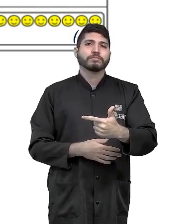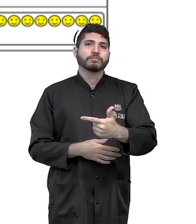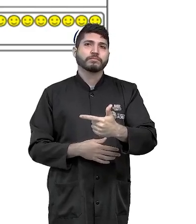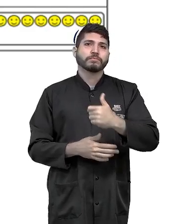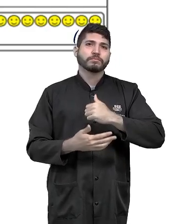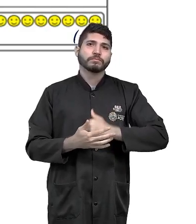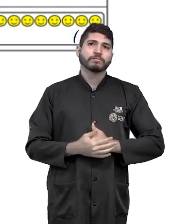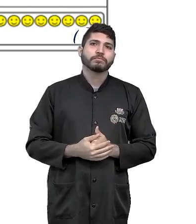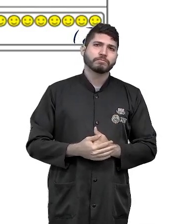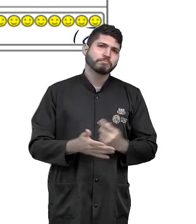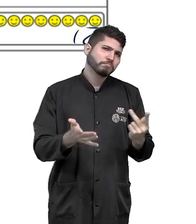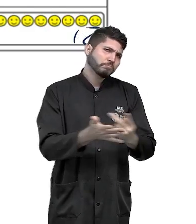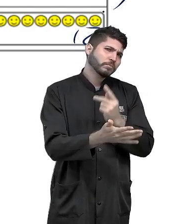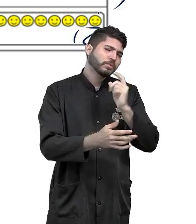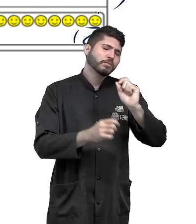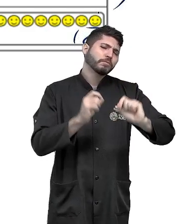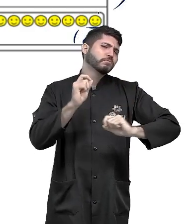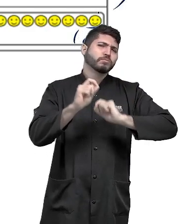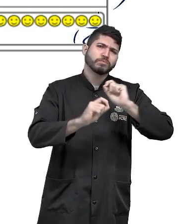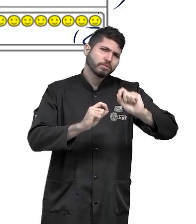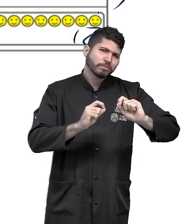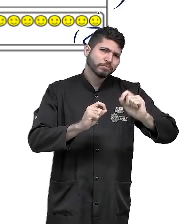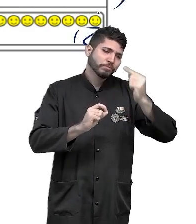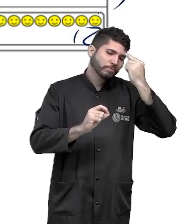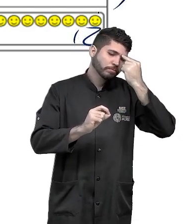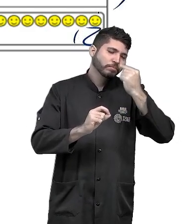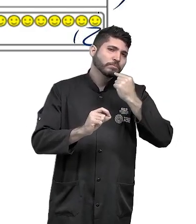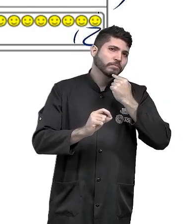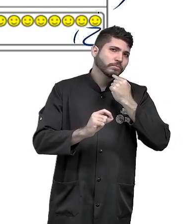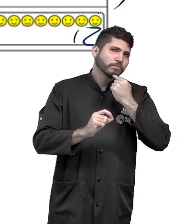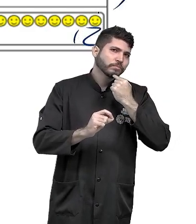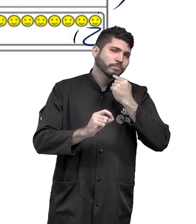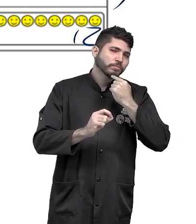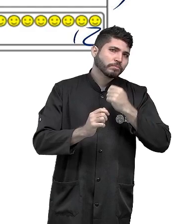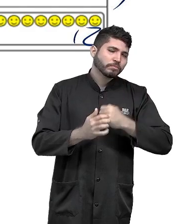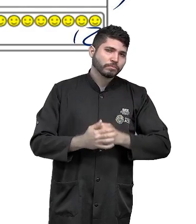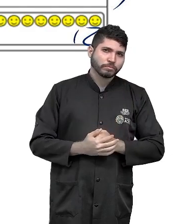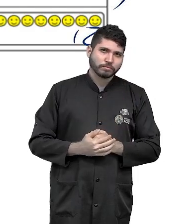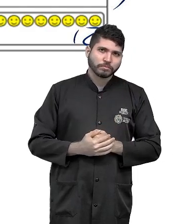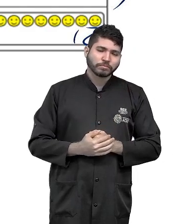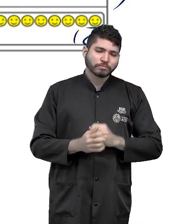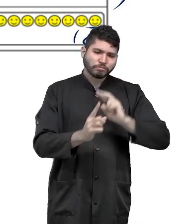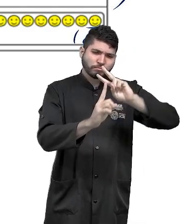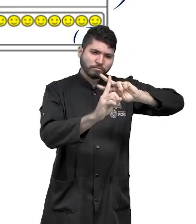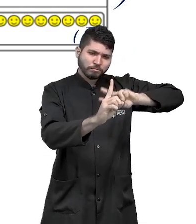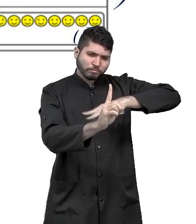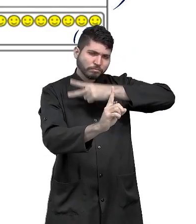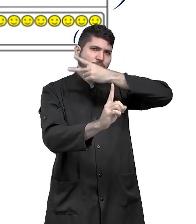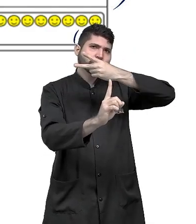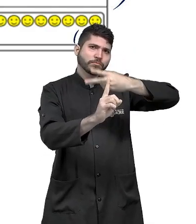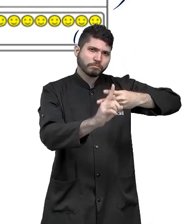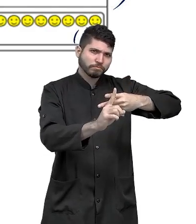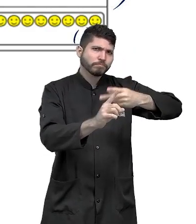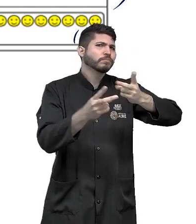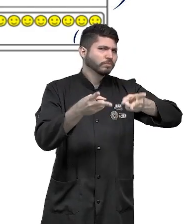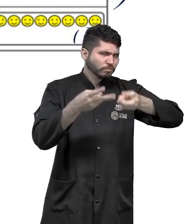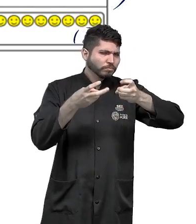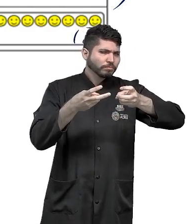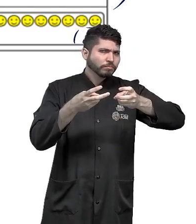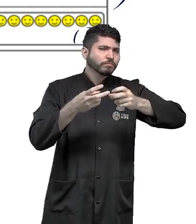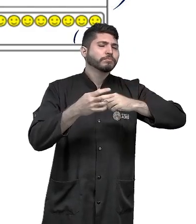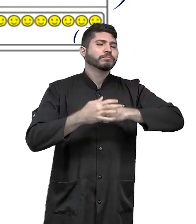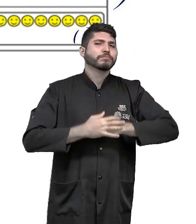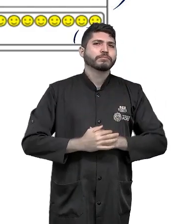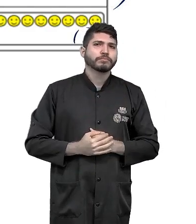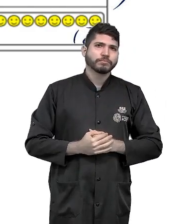o que aconteceu? O que aconteceu com as imagens aqui? Elas estão o quê? Elas estão dobrando, né, gente? Percebeu? Está